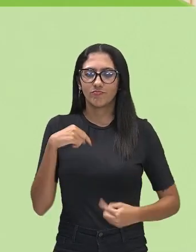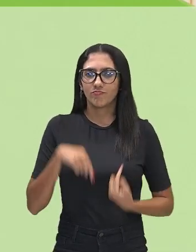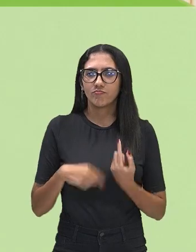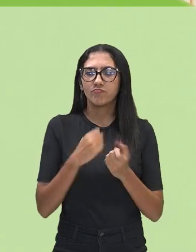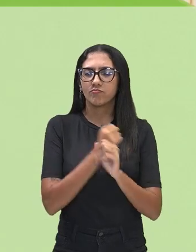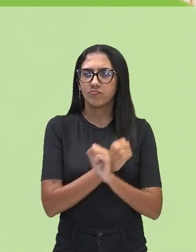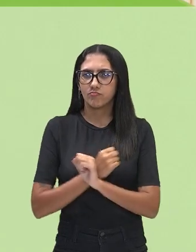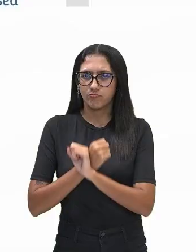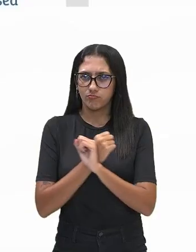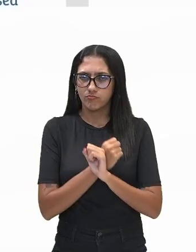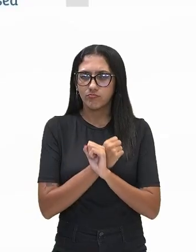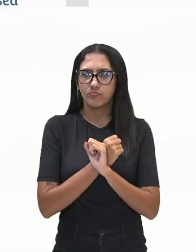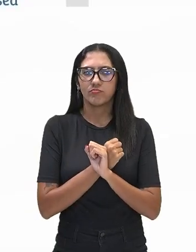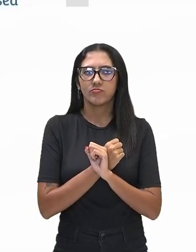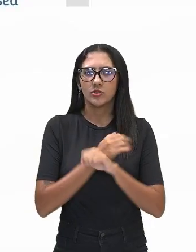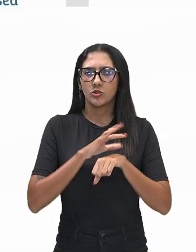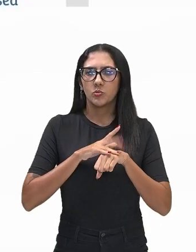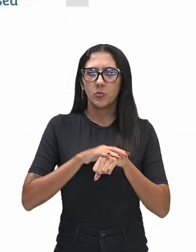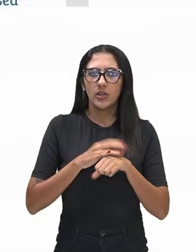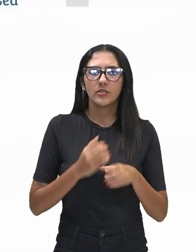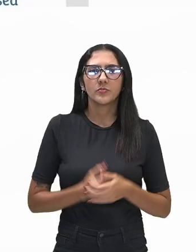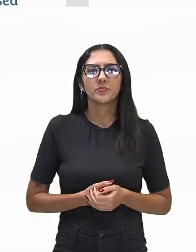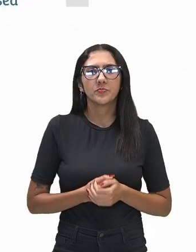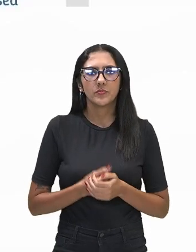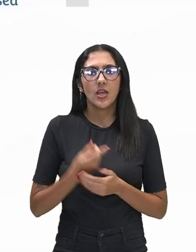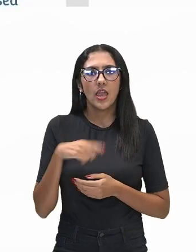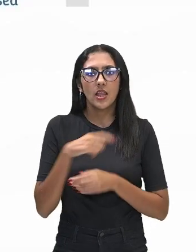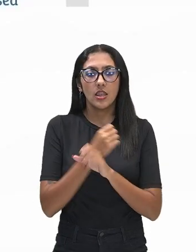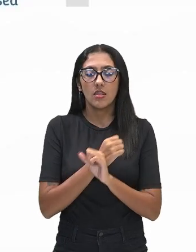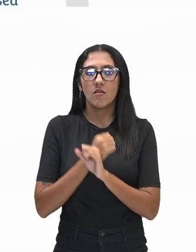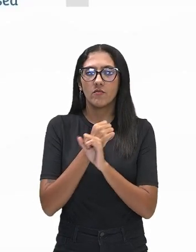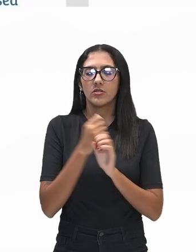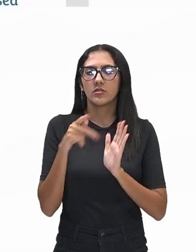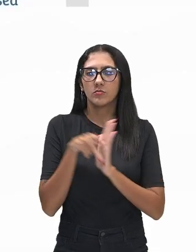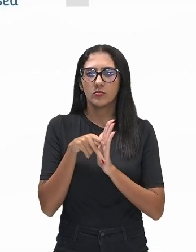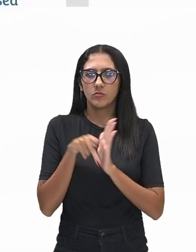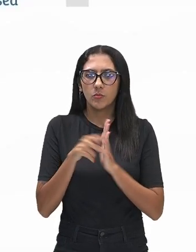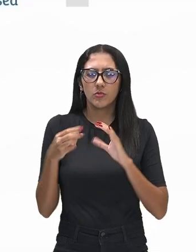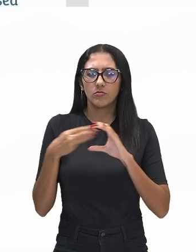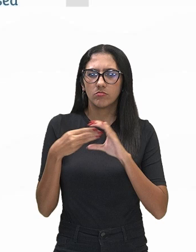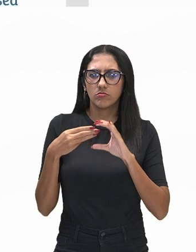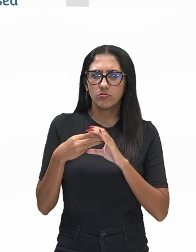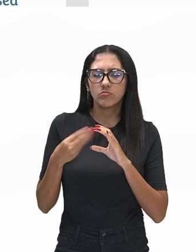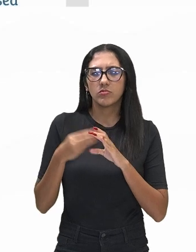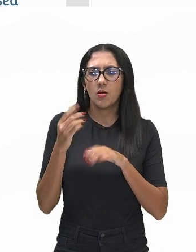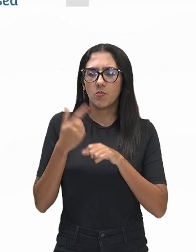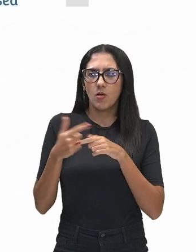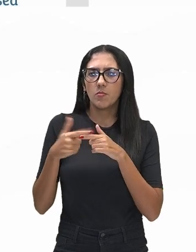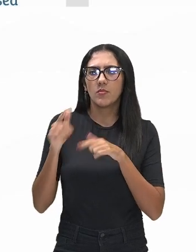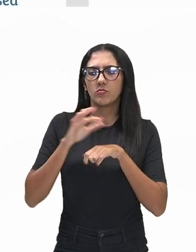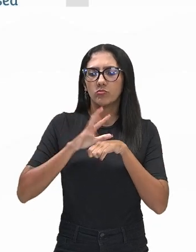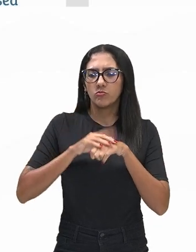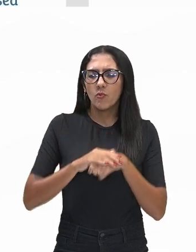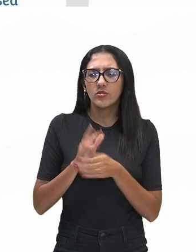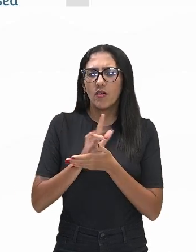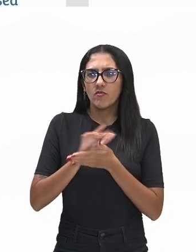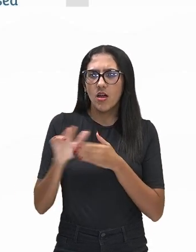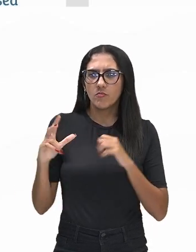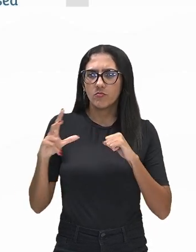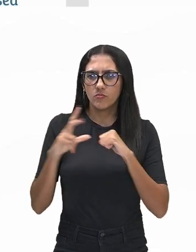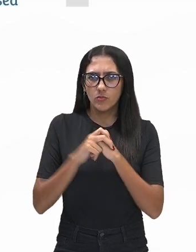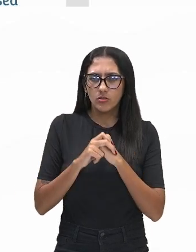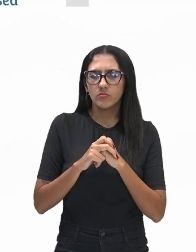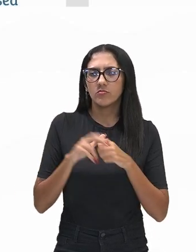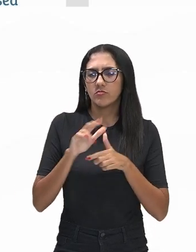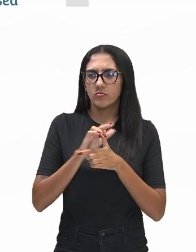sistema imunológico, ele é o sistema de defesa contra micro-organismos patogênicos, são aqueles que causam